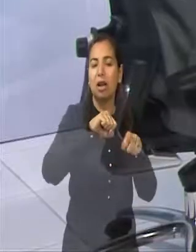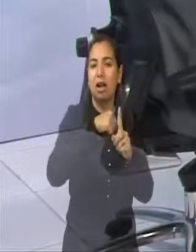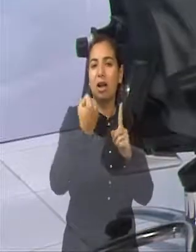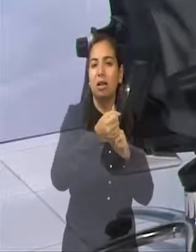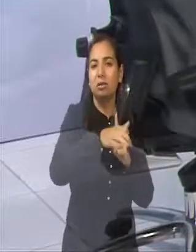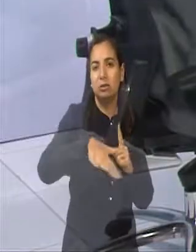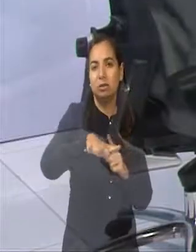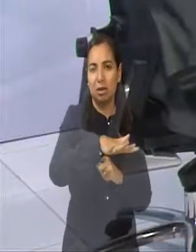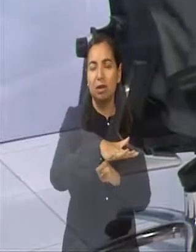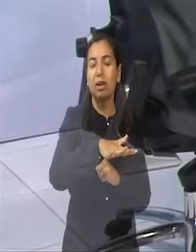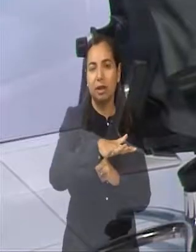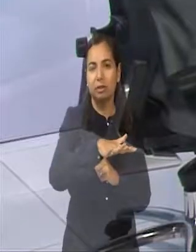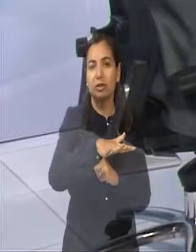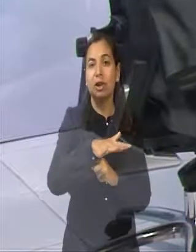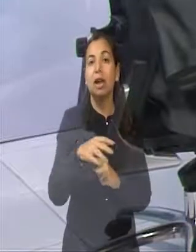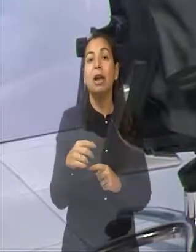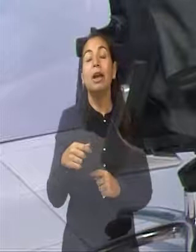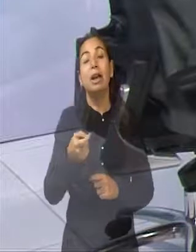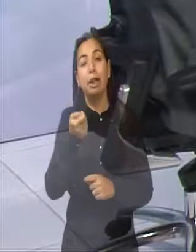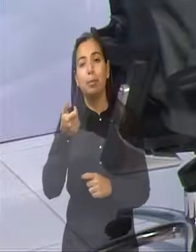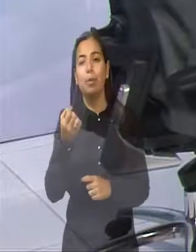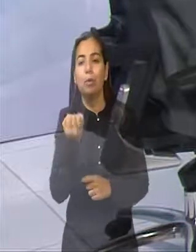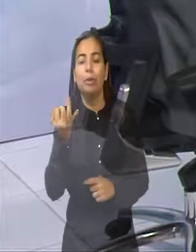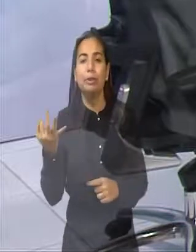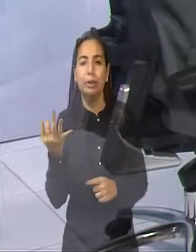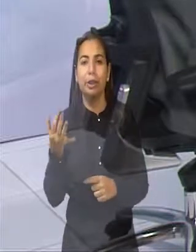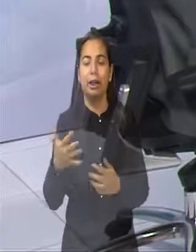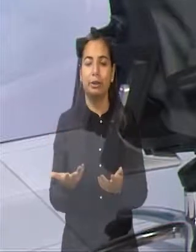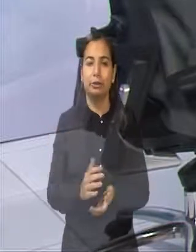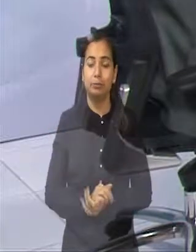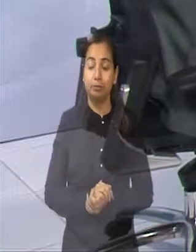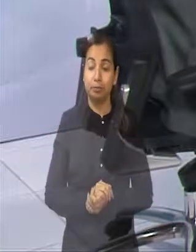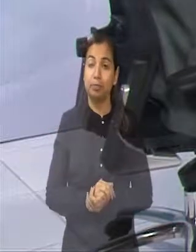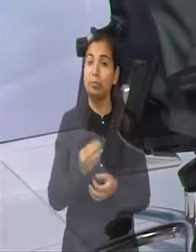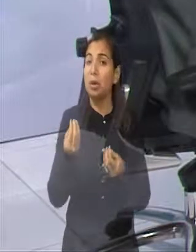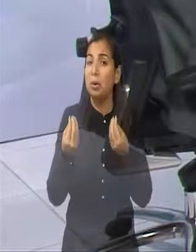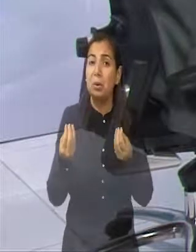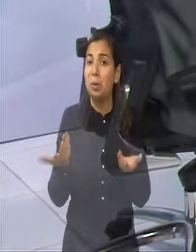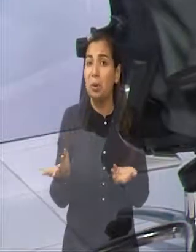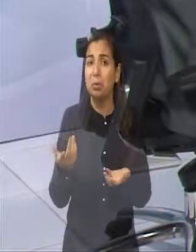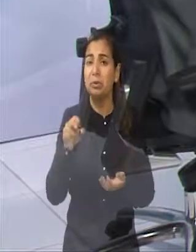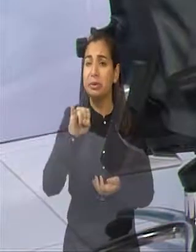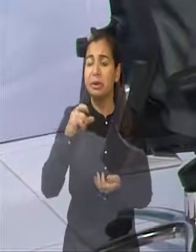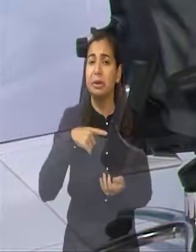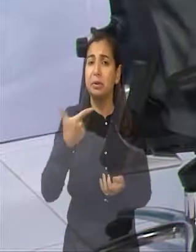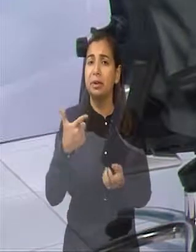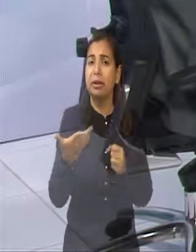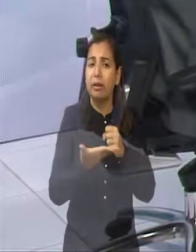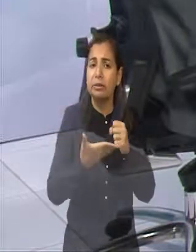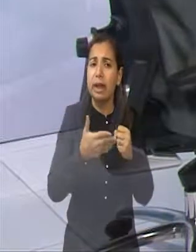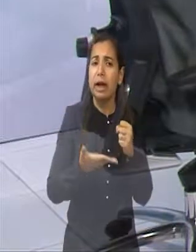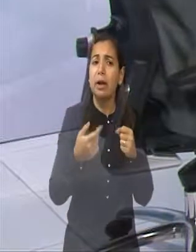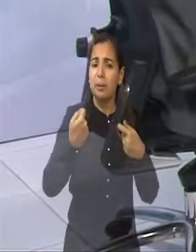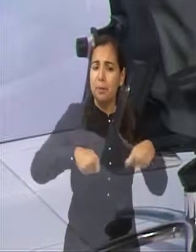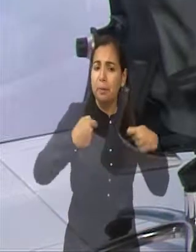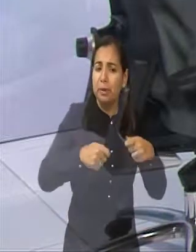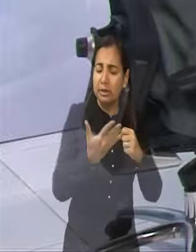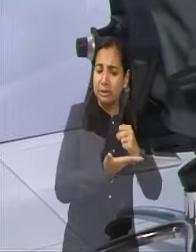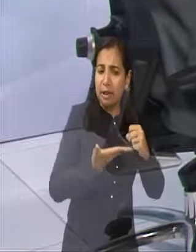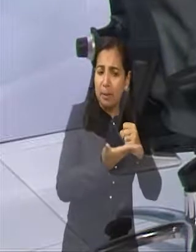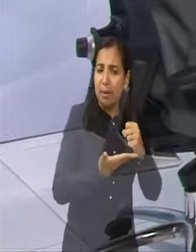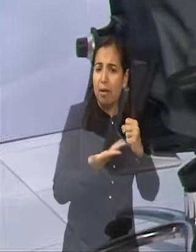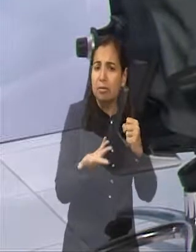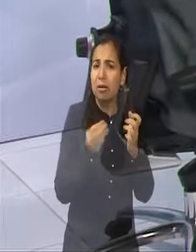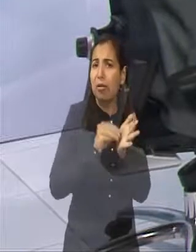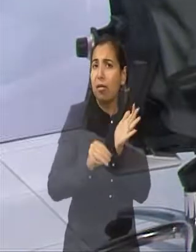para a melhoria do que para a expansão. Como se não atingiu ainda o nível de necessidade básica? Bom, Porque eu parto do princípio